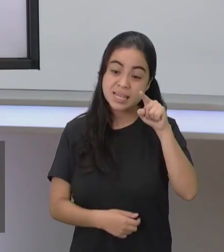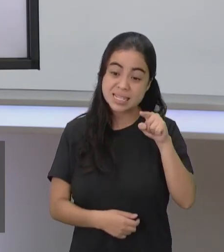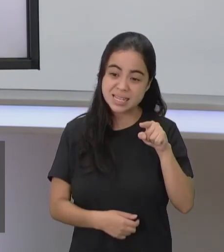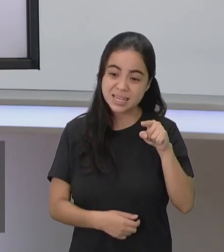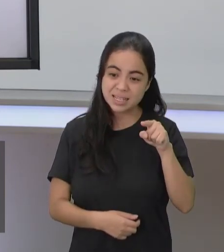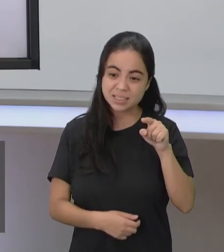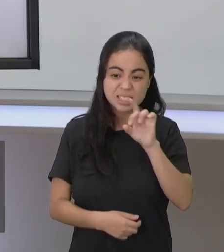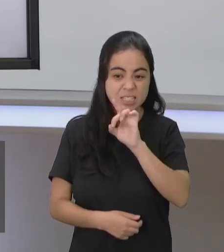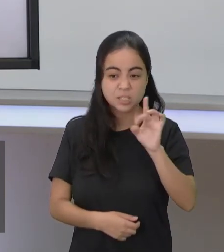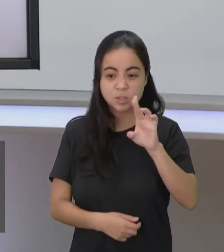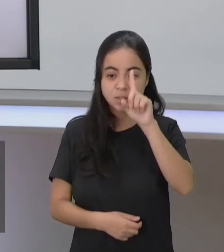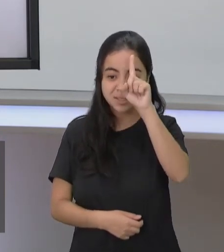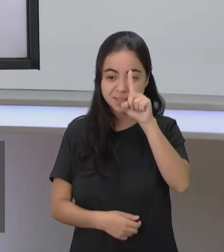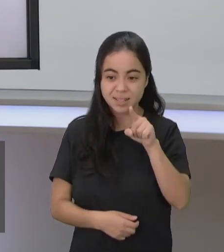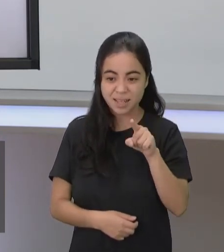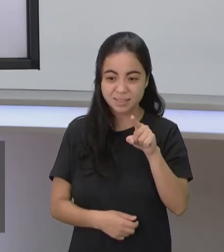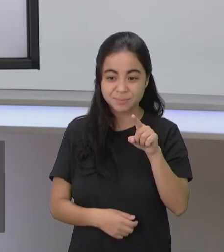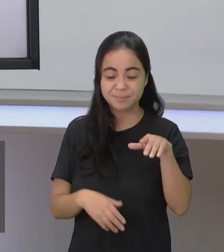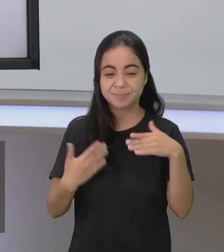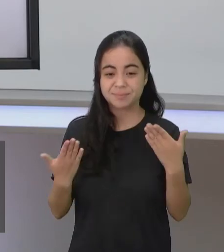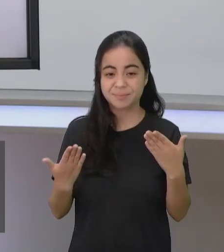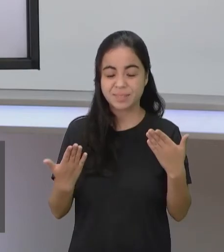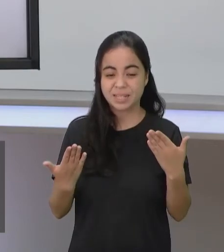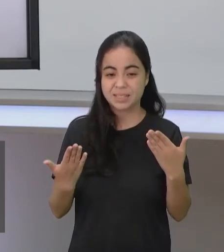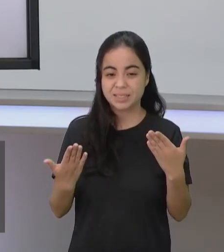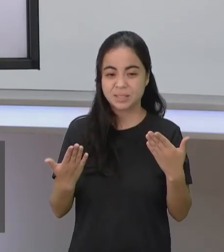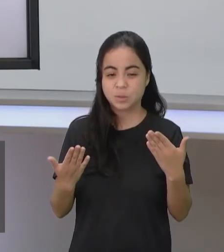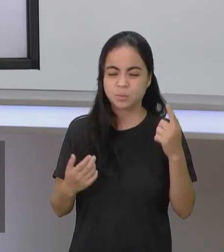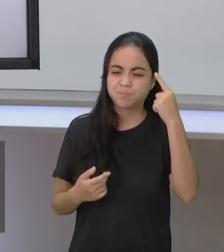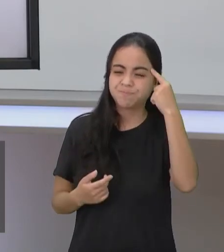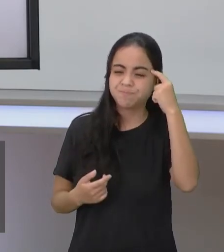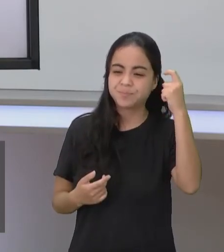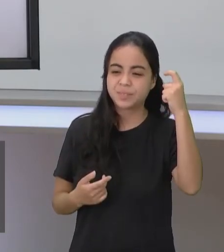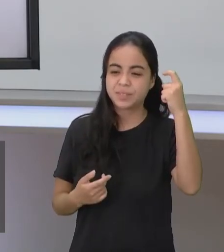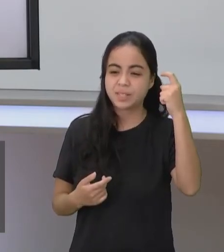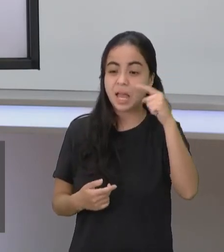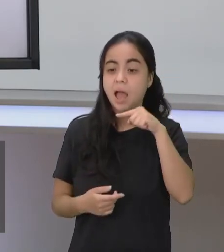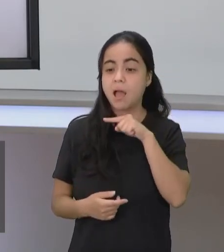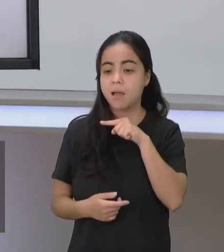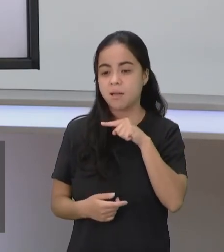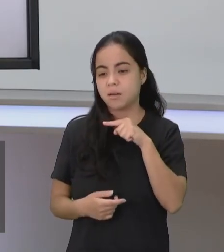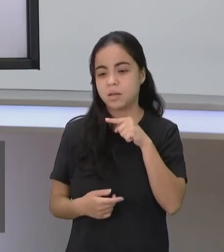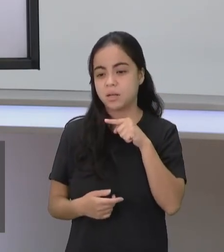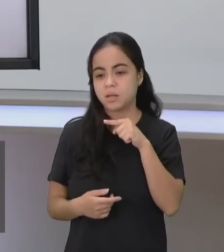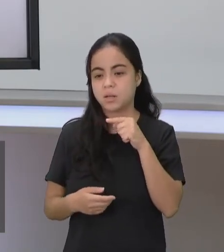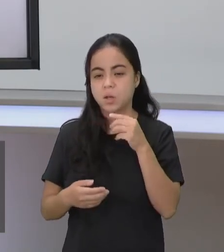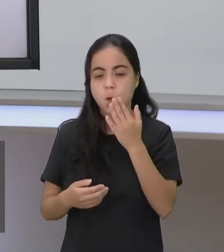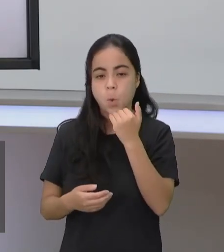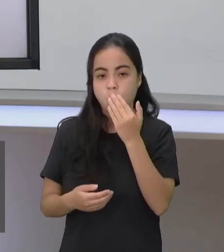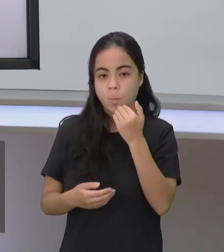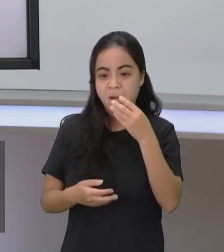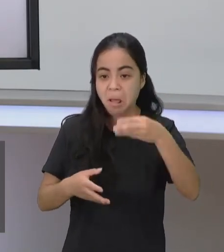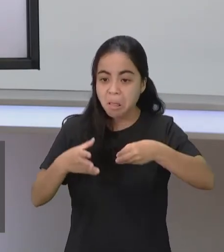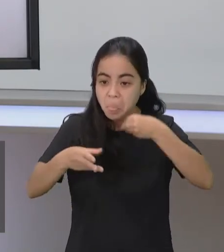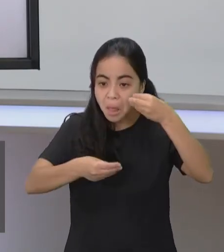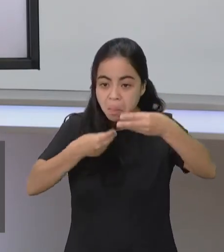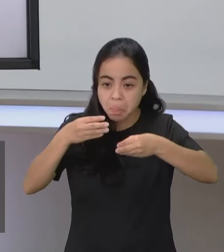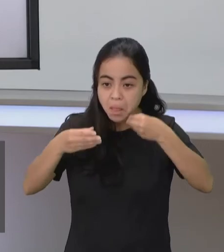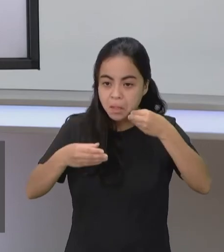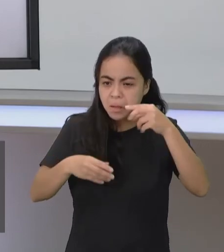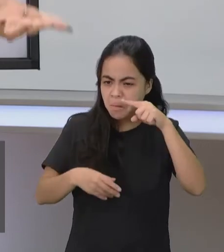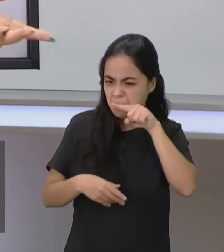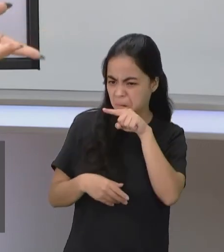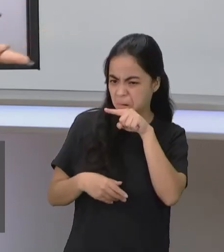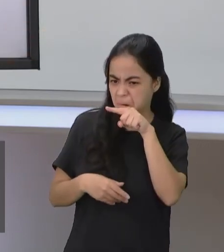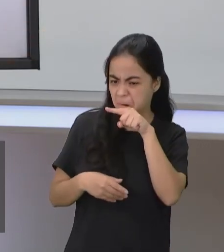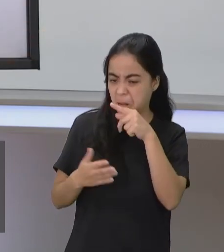é. Então, essa ideia de que o Thiago, sei lá, ele tá comendo macarrão com a mão. E eu olhar para ele que ele